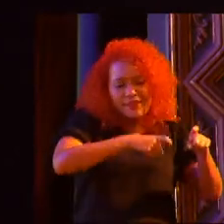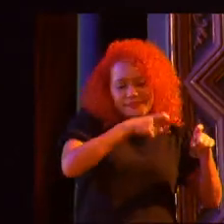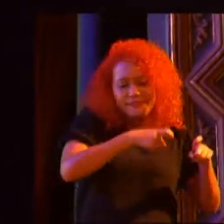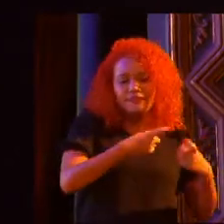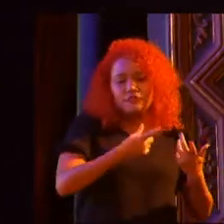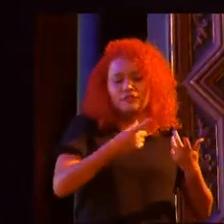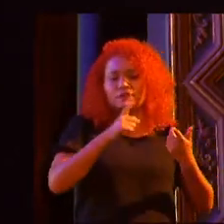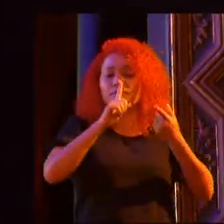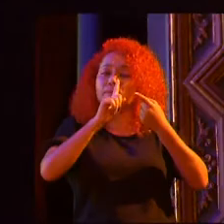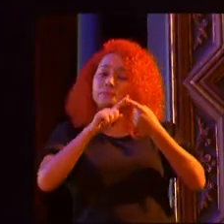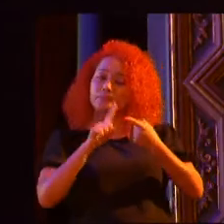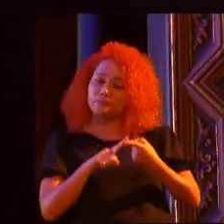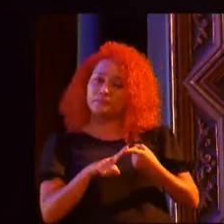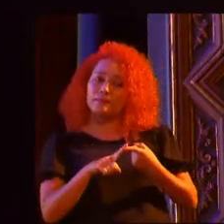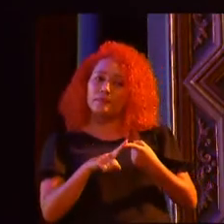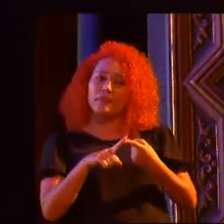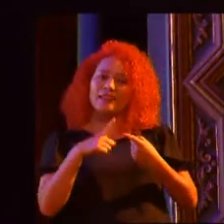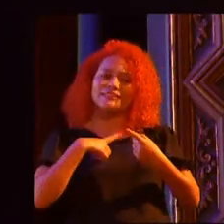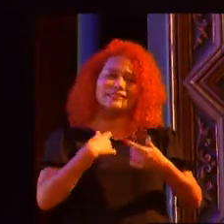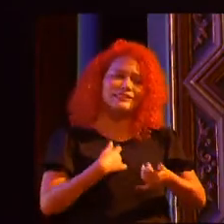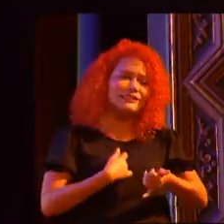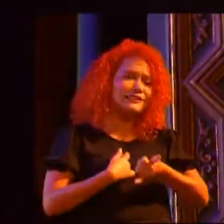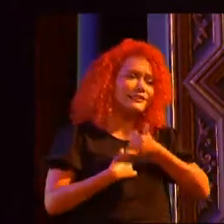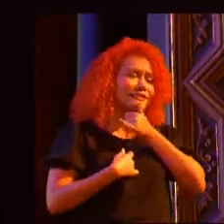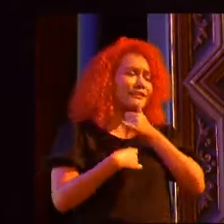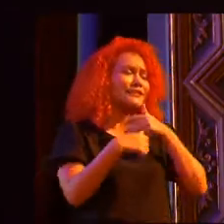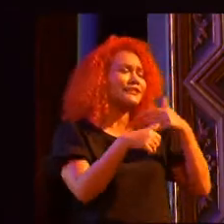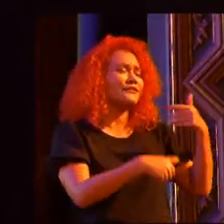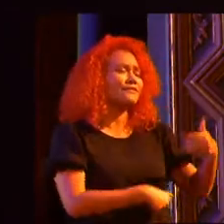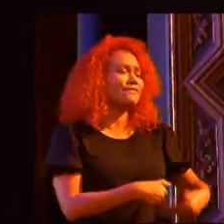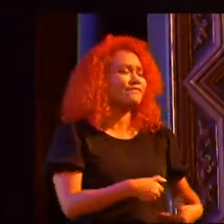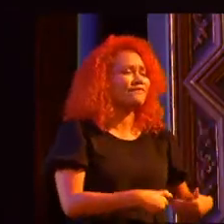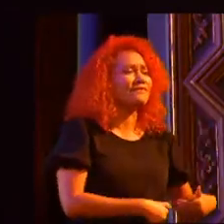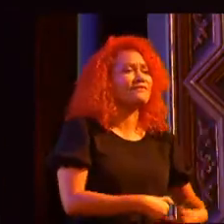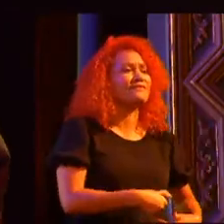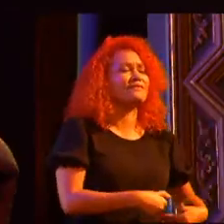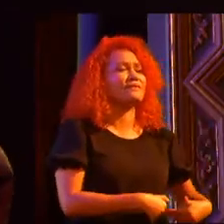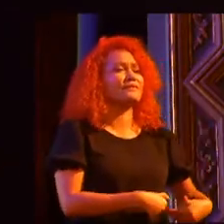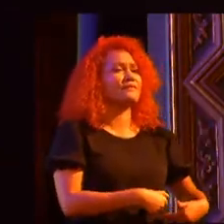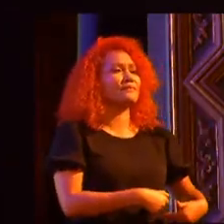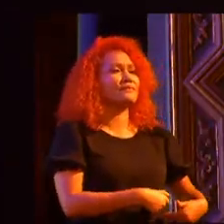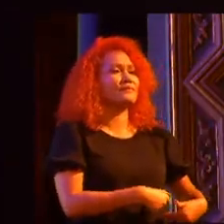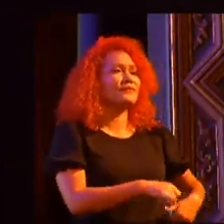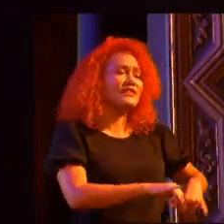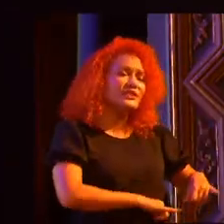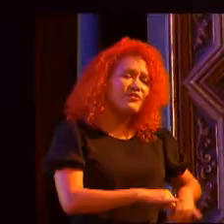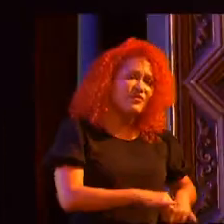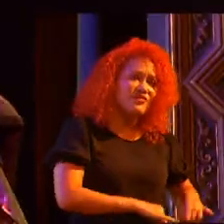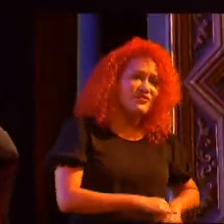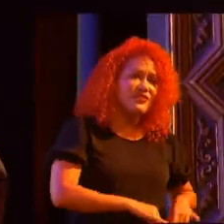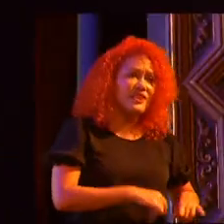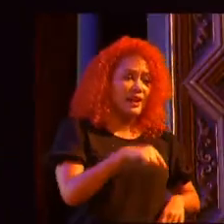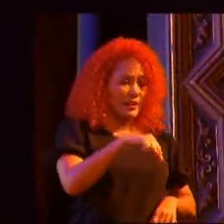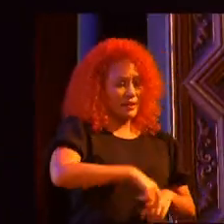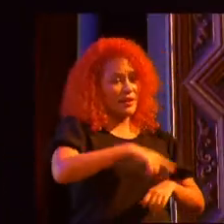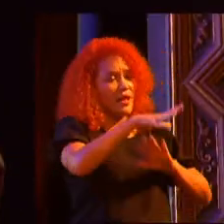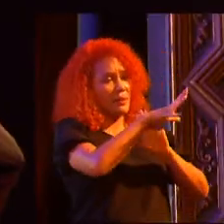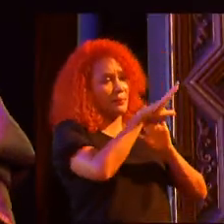ritmo da sofrência. É um ritmo que cresce em todo o Brasil, inclusive aqui na